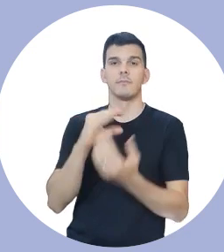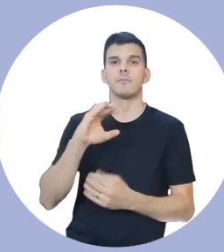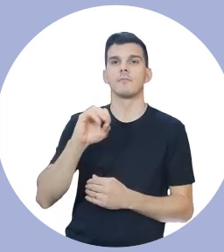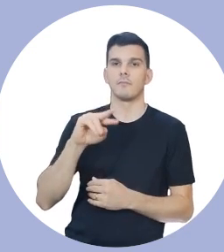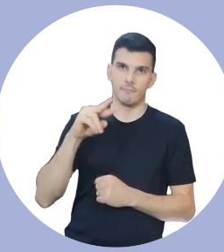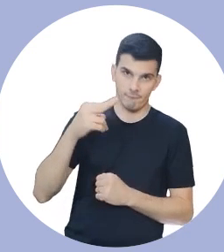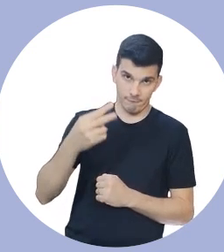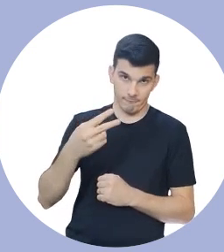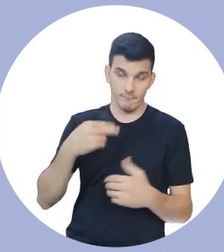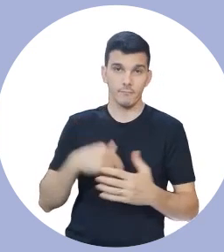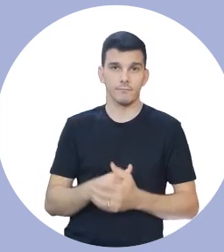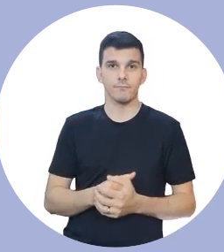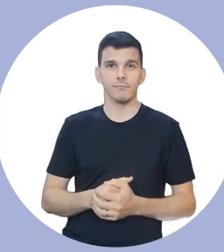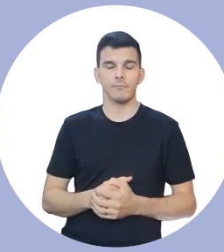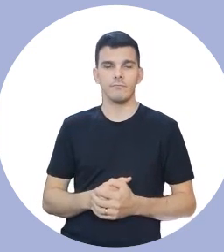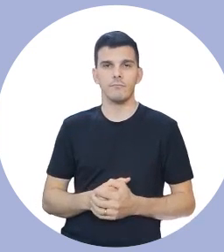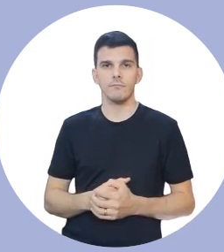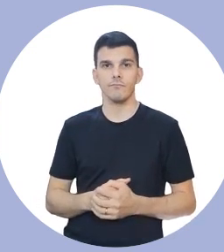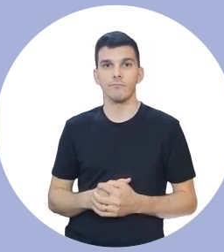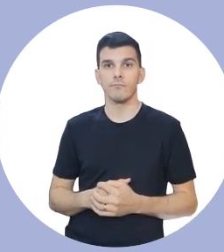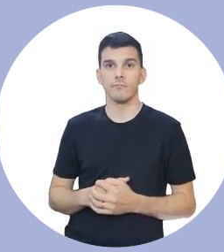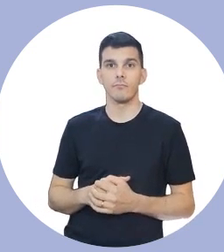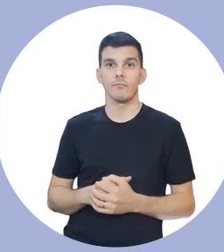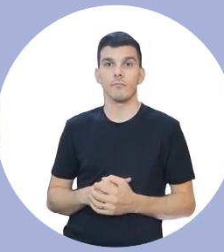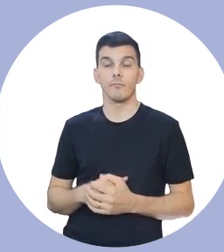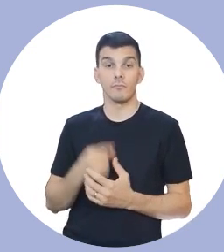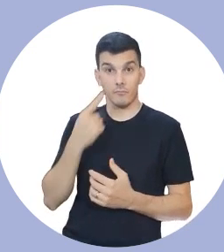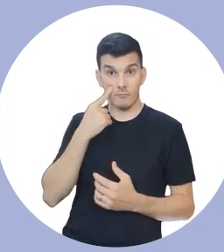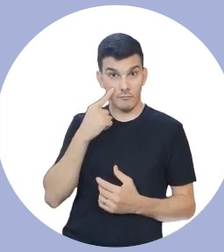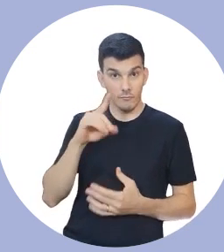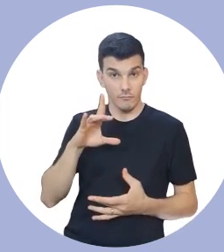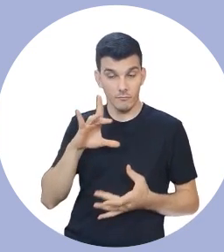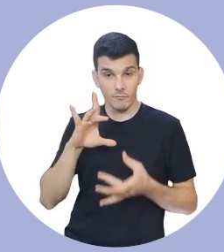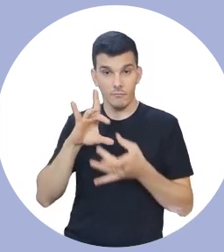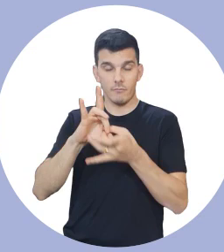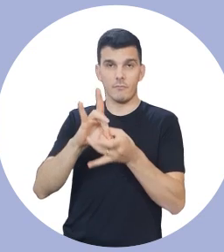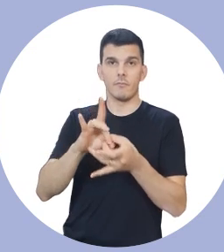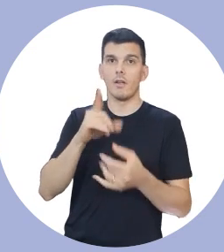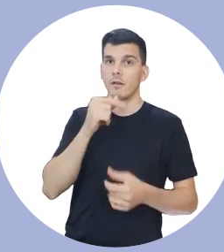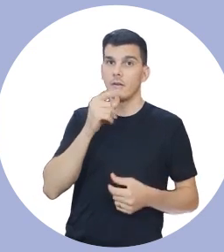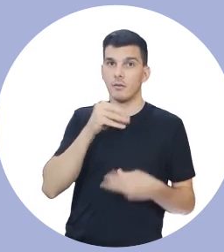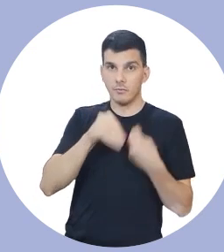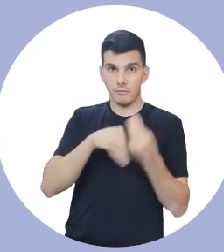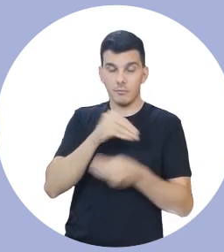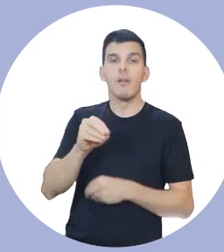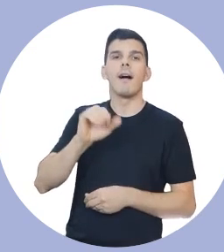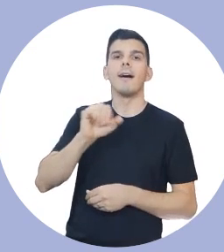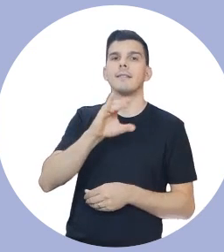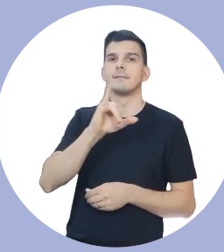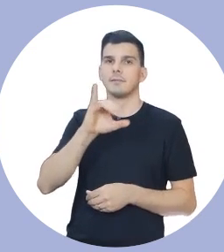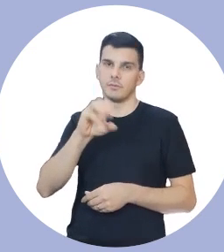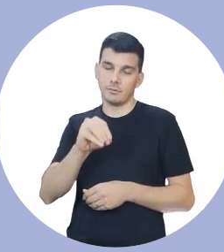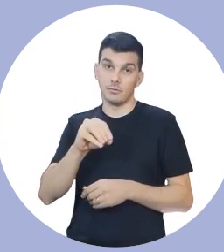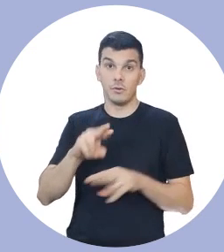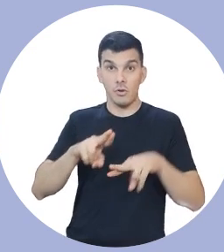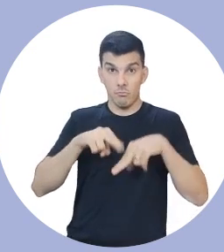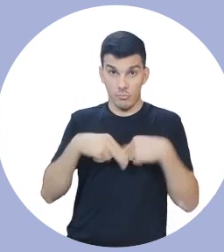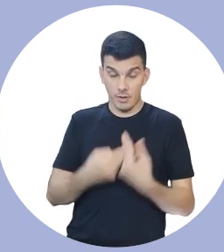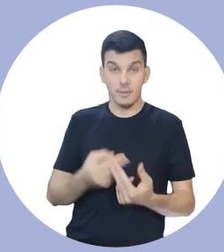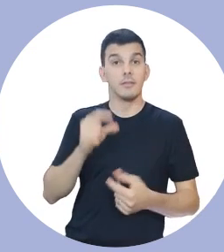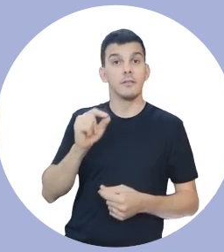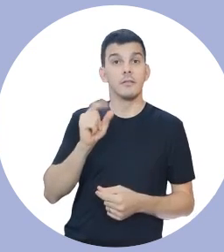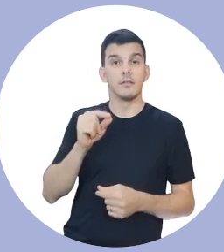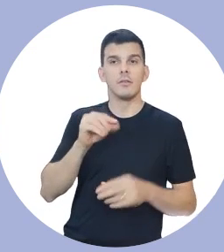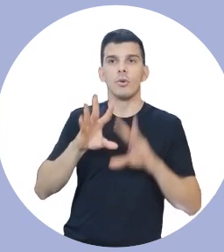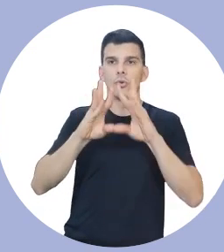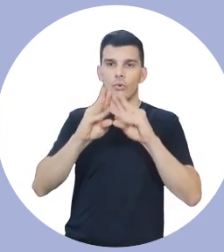fósforo gerou CO2 no sistema. Esse CO2 foi de encontro à água, foi diluído e formou um ácido. Por